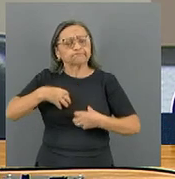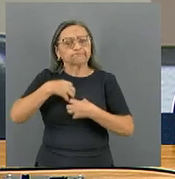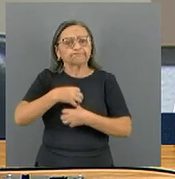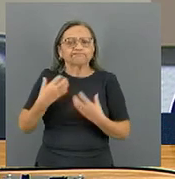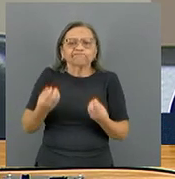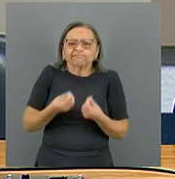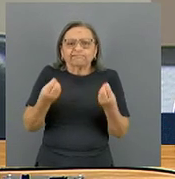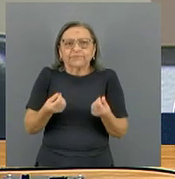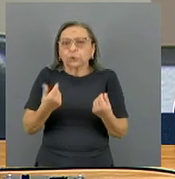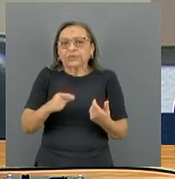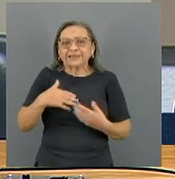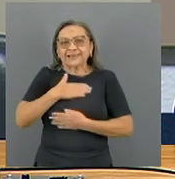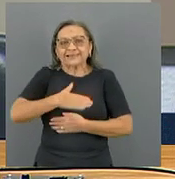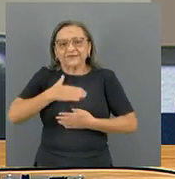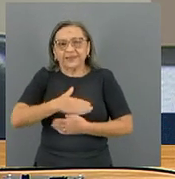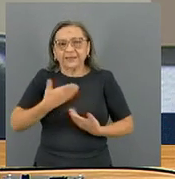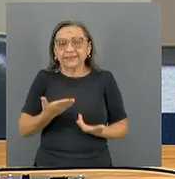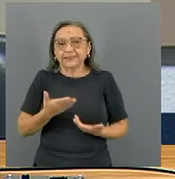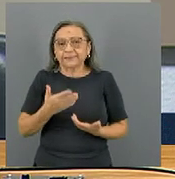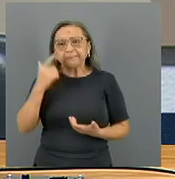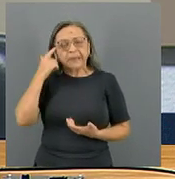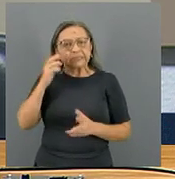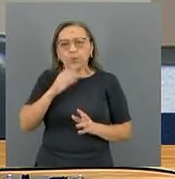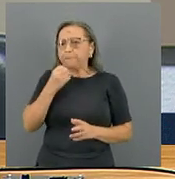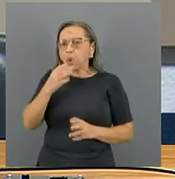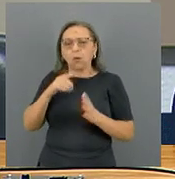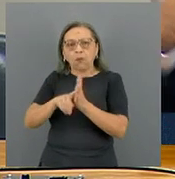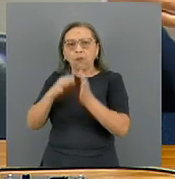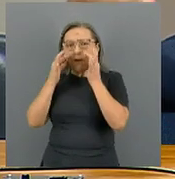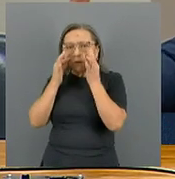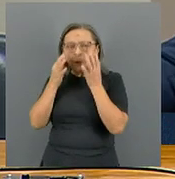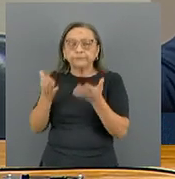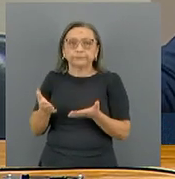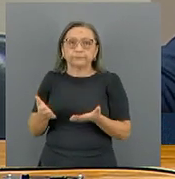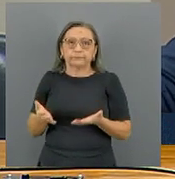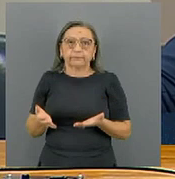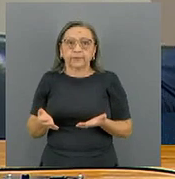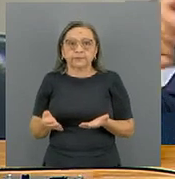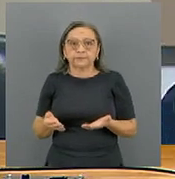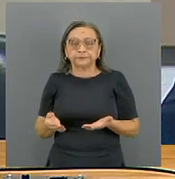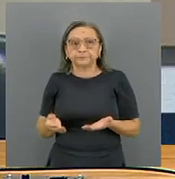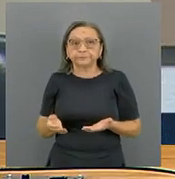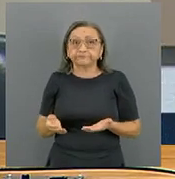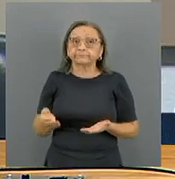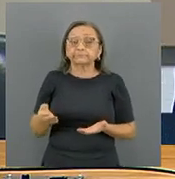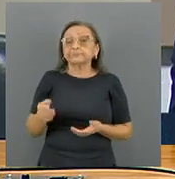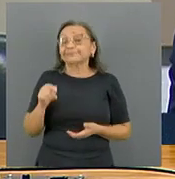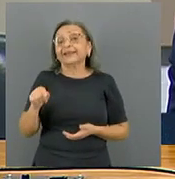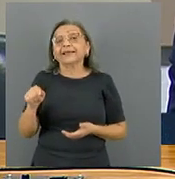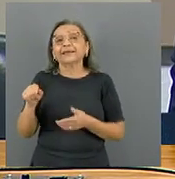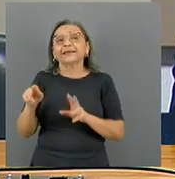não tão positiva das audiências de custódias perante a sociedade são esses